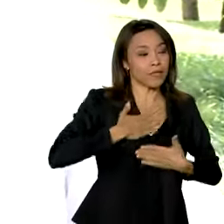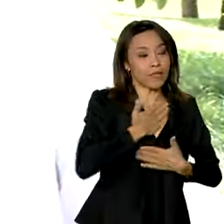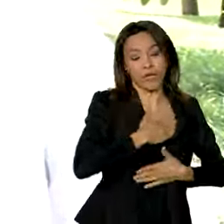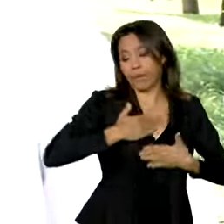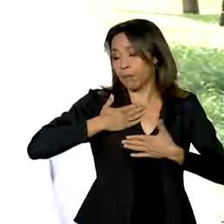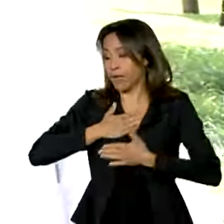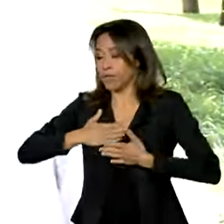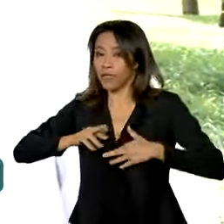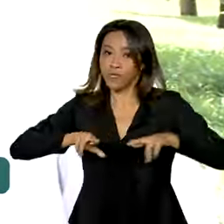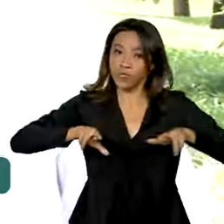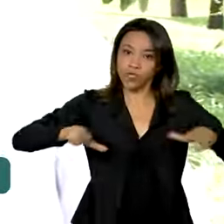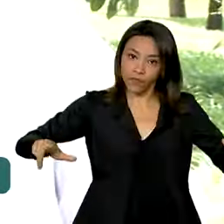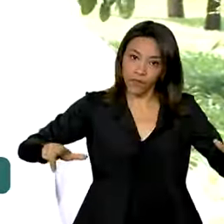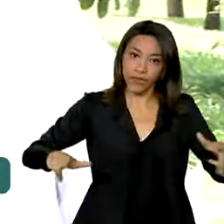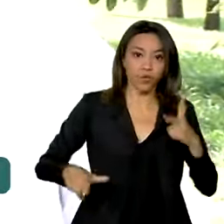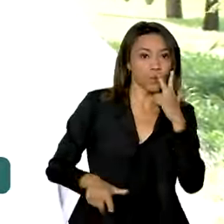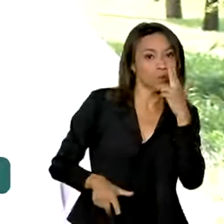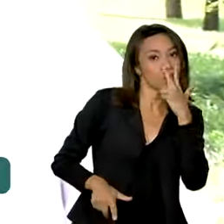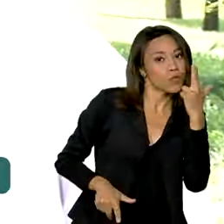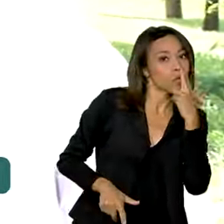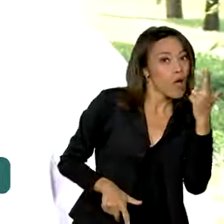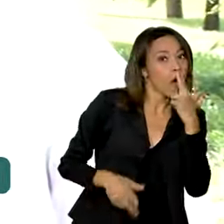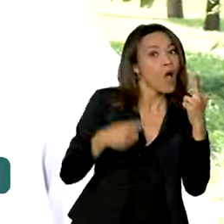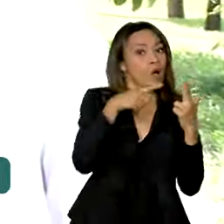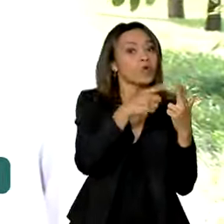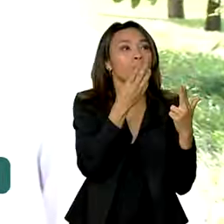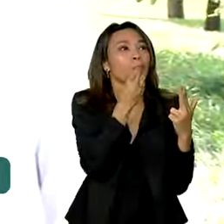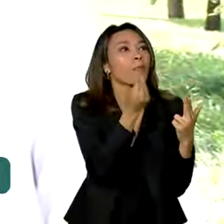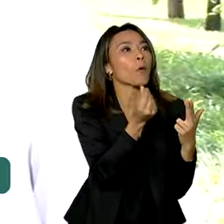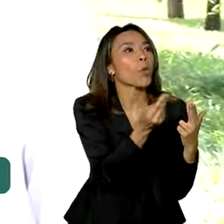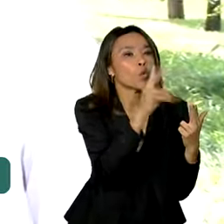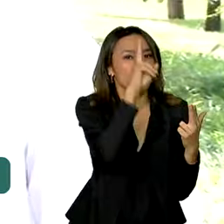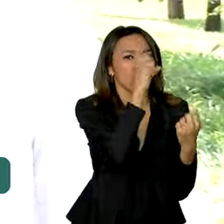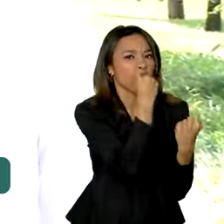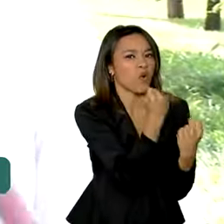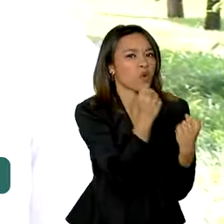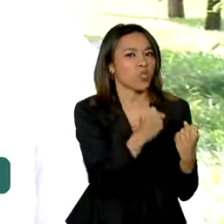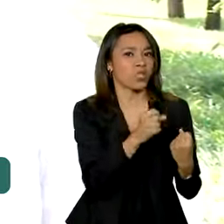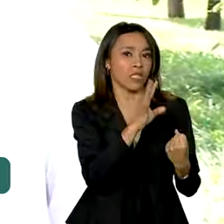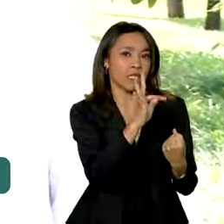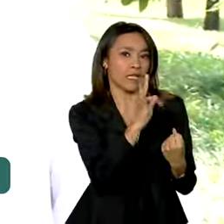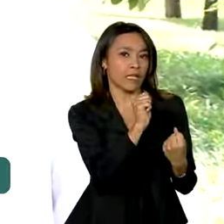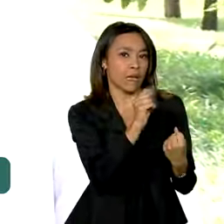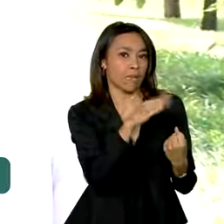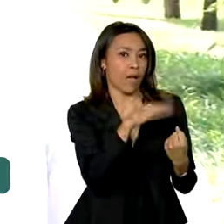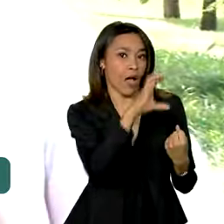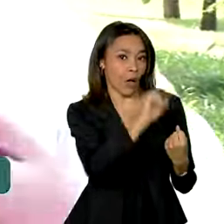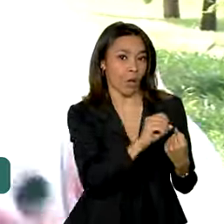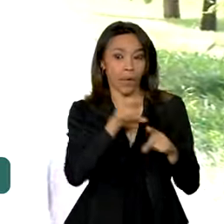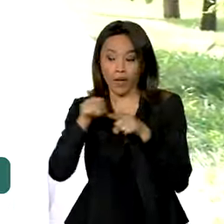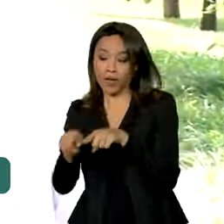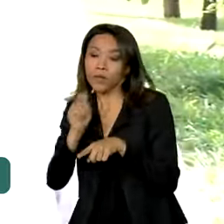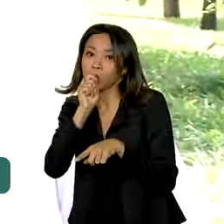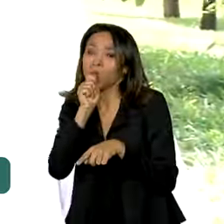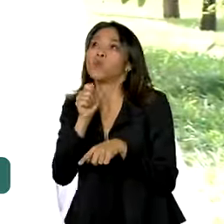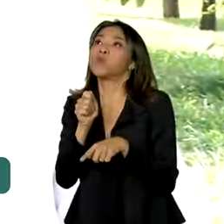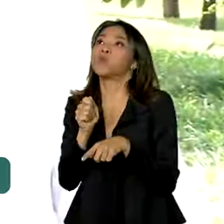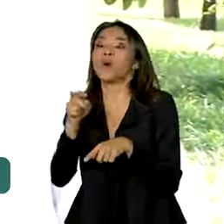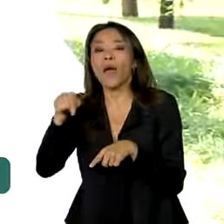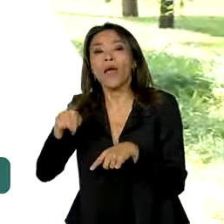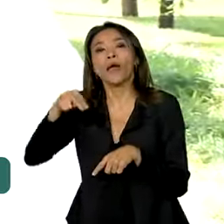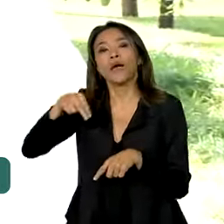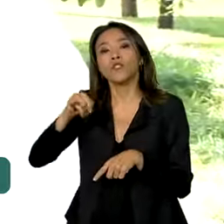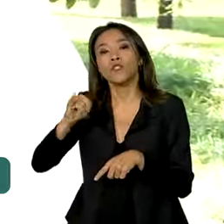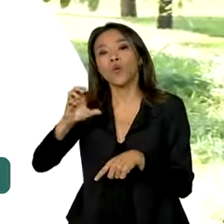mas apesar de usarem substâncias parecidas. O cigarro vai ter um gosto mais forte de tabaco, esse aqui já nem tanto, ele vai trabalhar basicamente com a